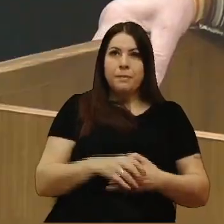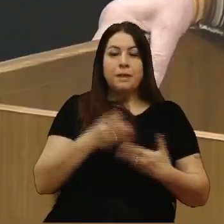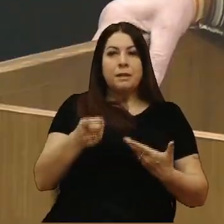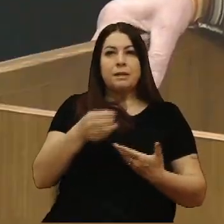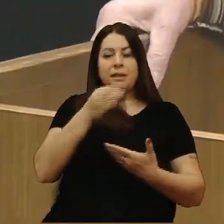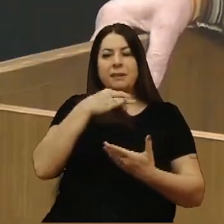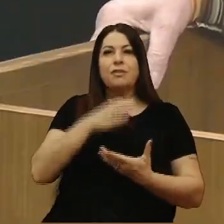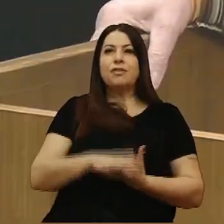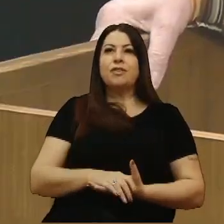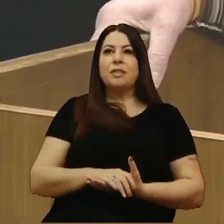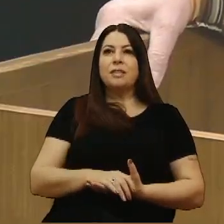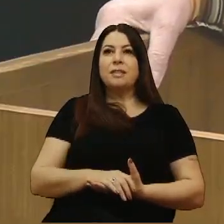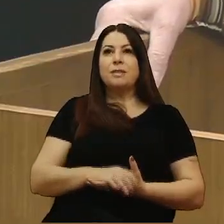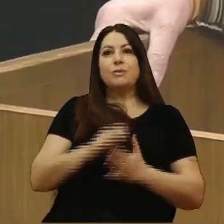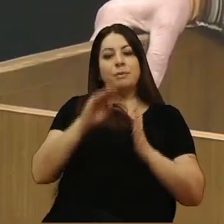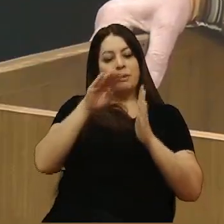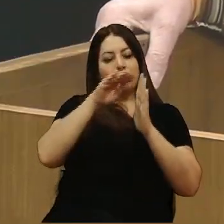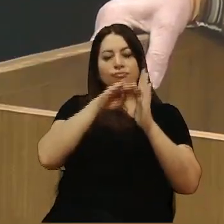Caxias desceu.